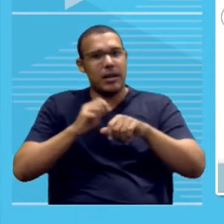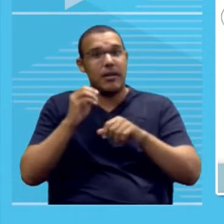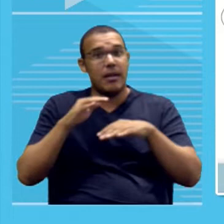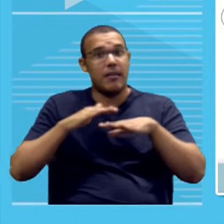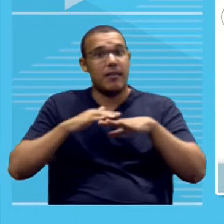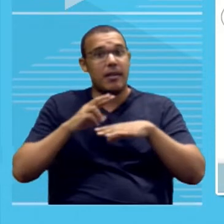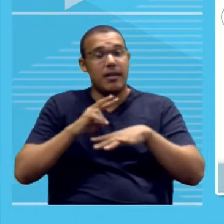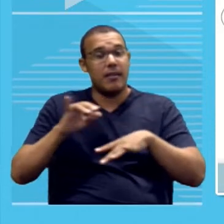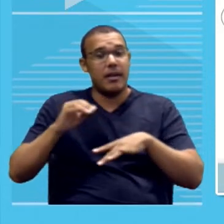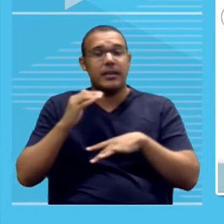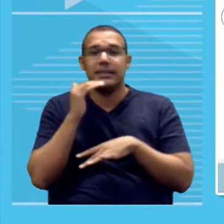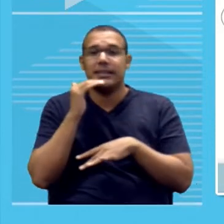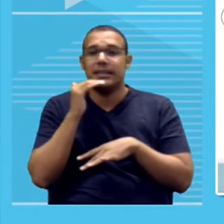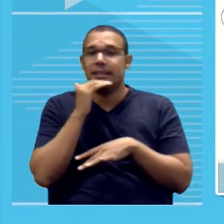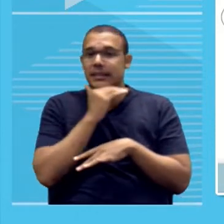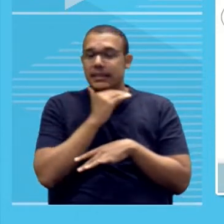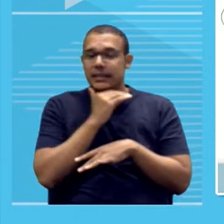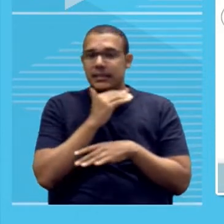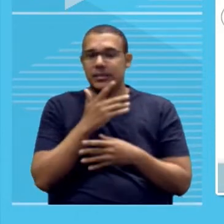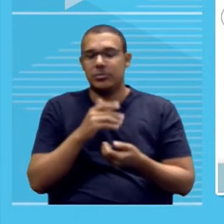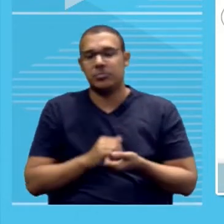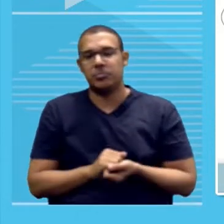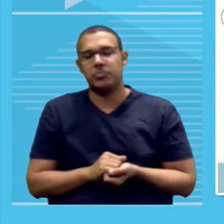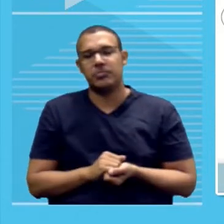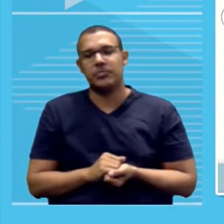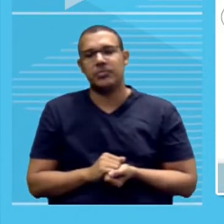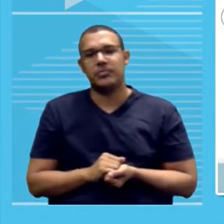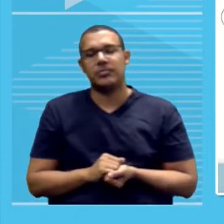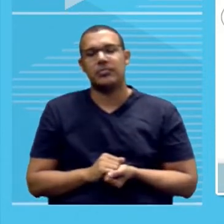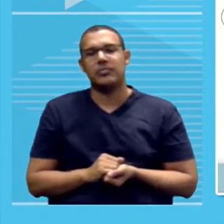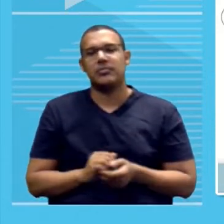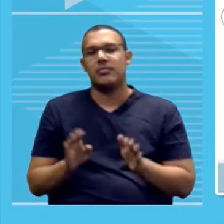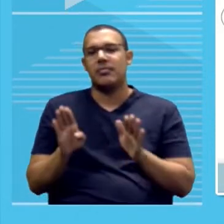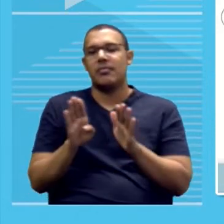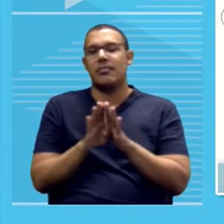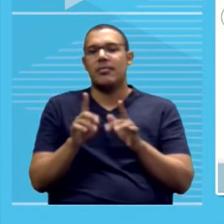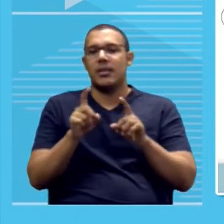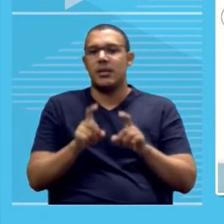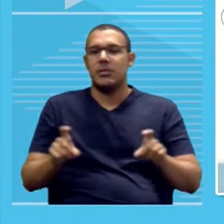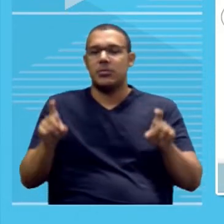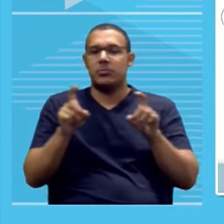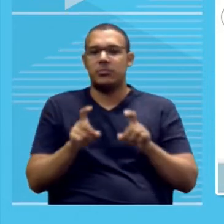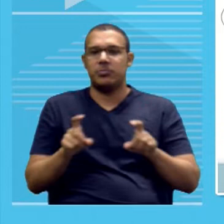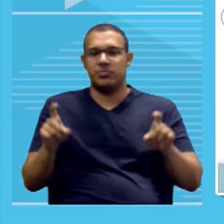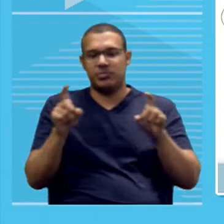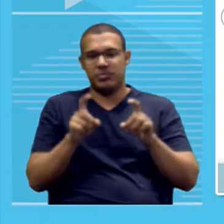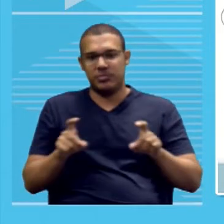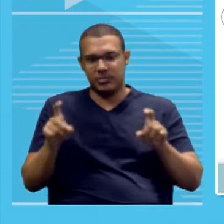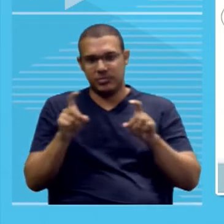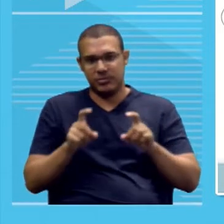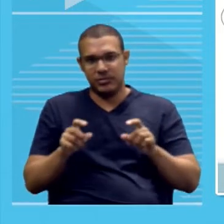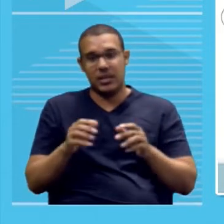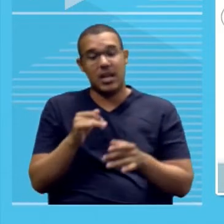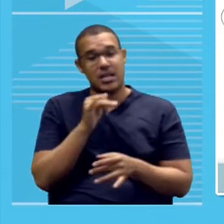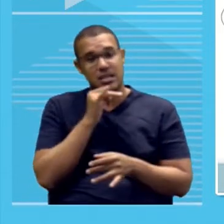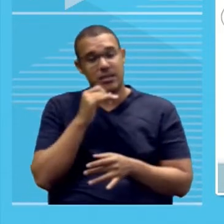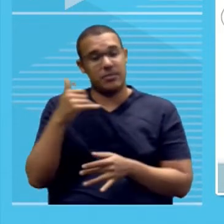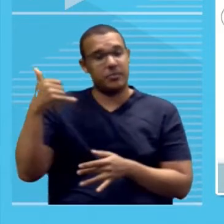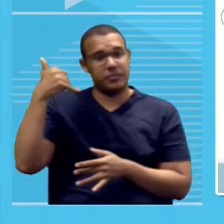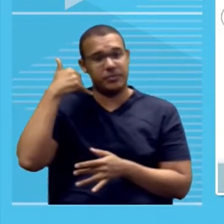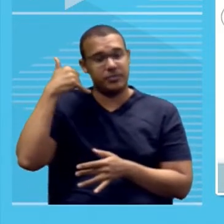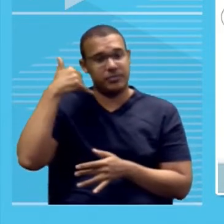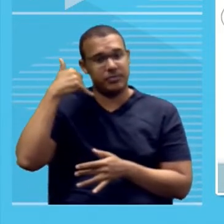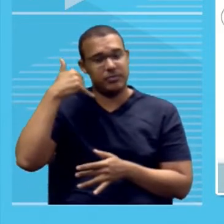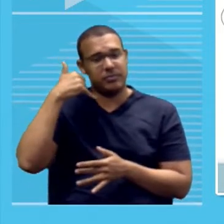transformando energia elétrica em energia térmica. Computadores, aparelhos eletrônicos em geral, seu celular também é